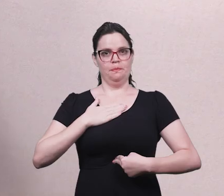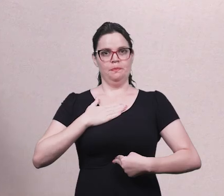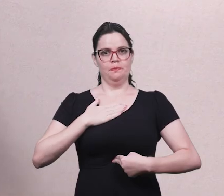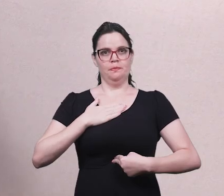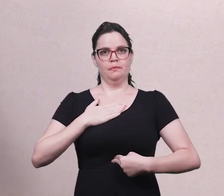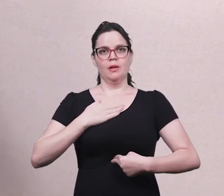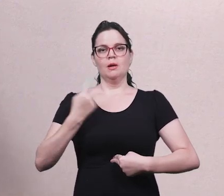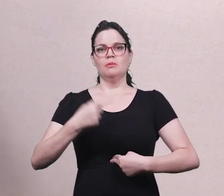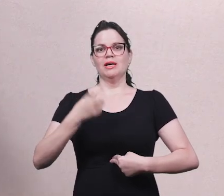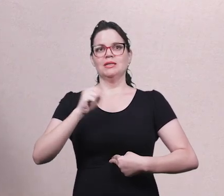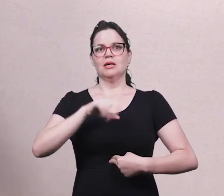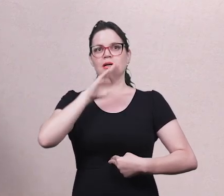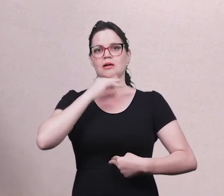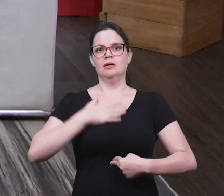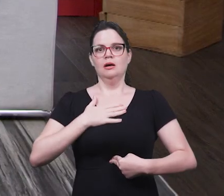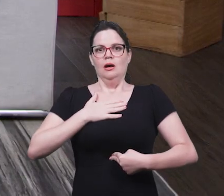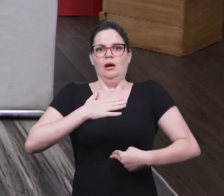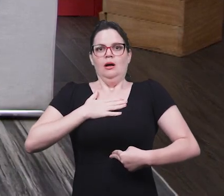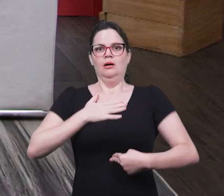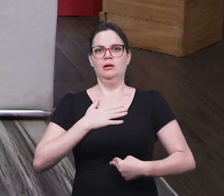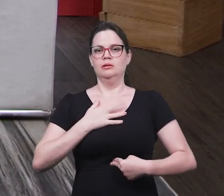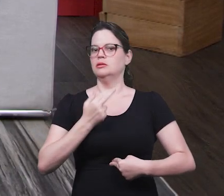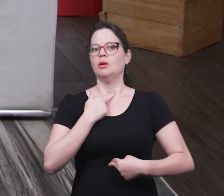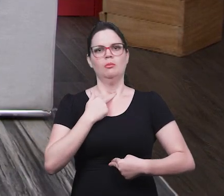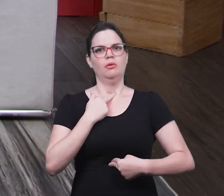quem usa voz profissional não pode respirar assim.